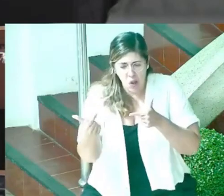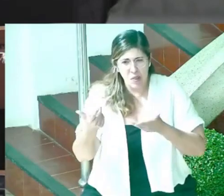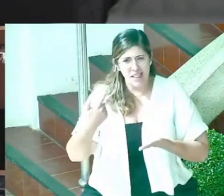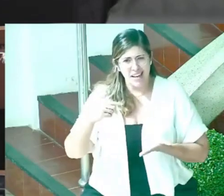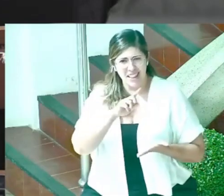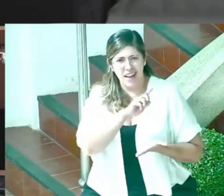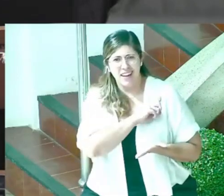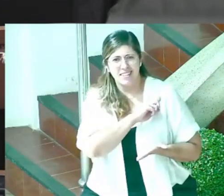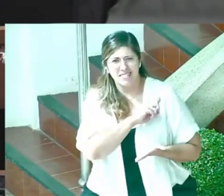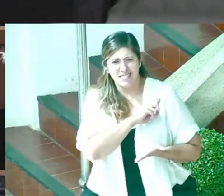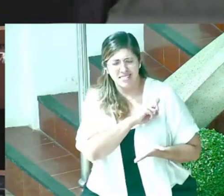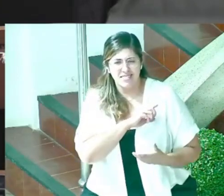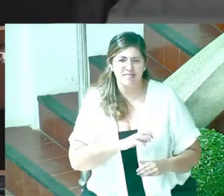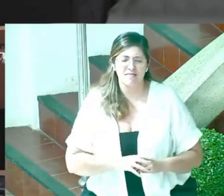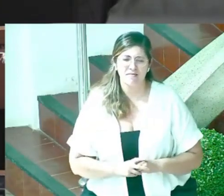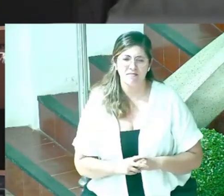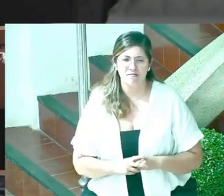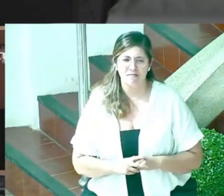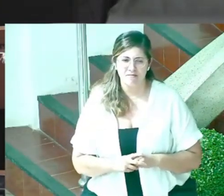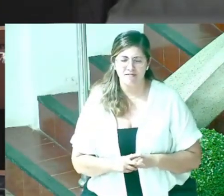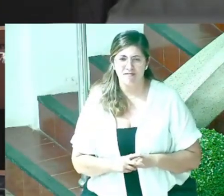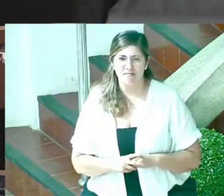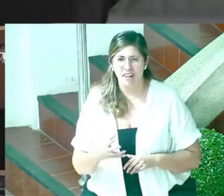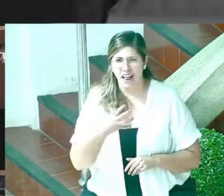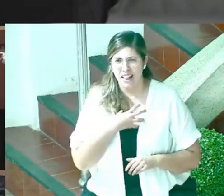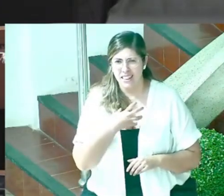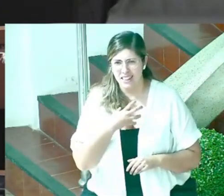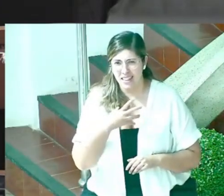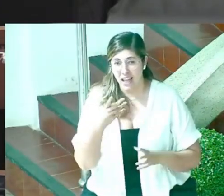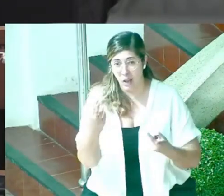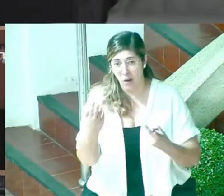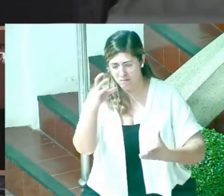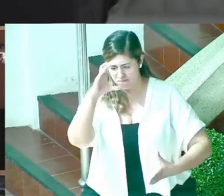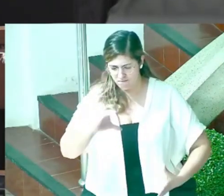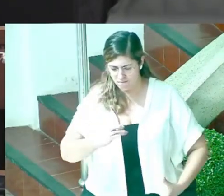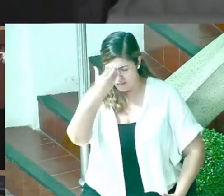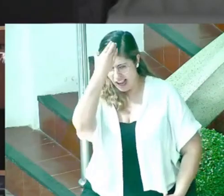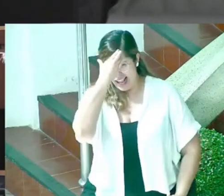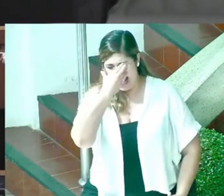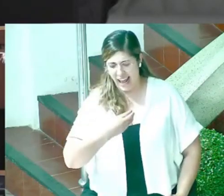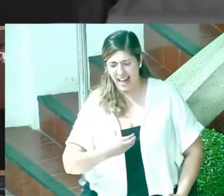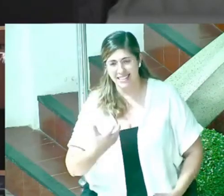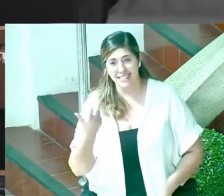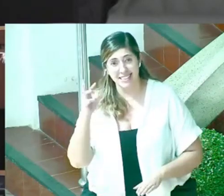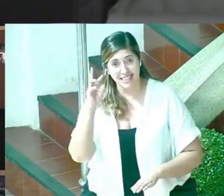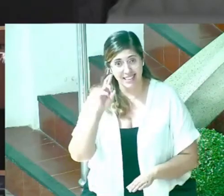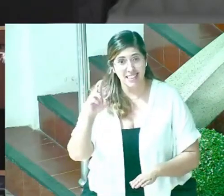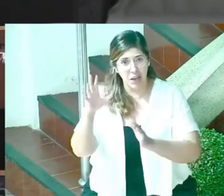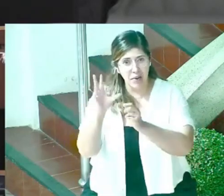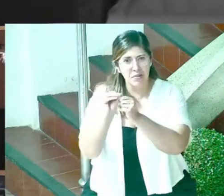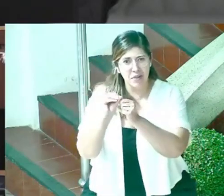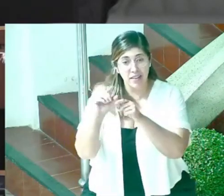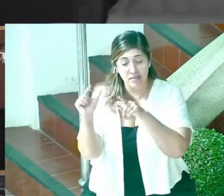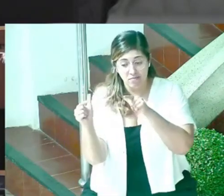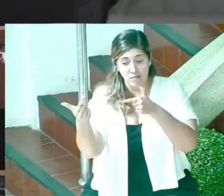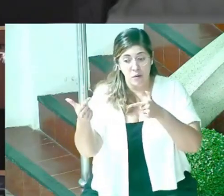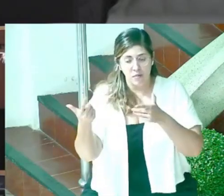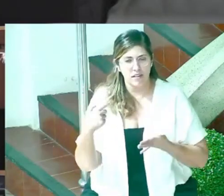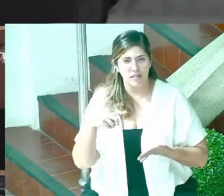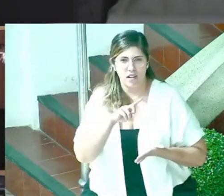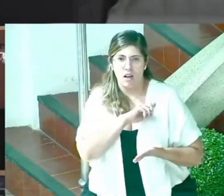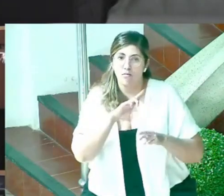aqueles a quem nós perdoamos, ou seja, aqueles que nos ofenderam. Então, uma vez que nós perdoamos o outro, Deus